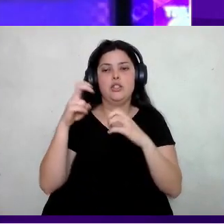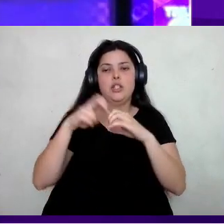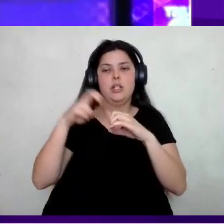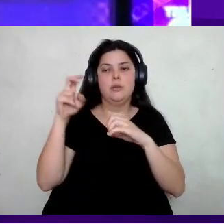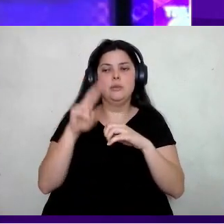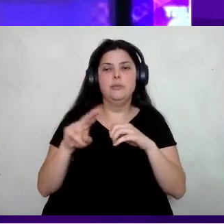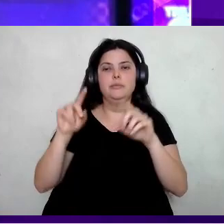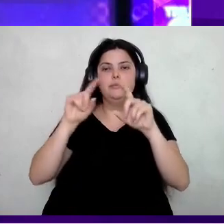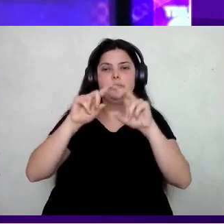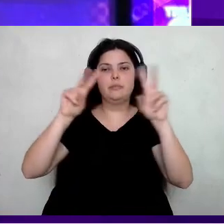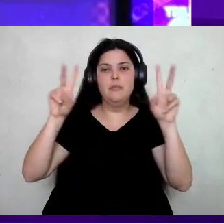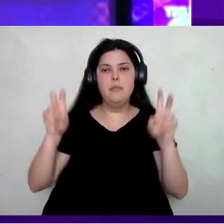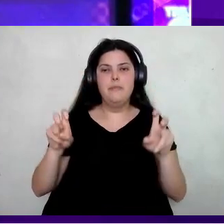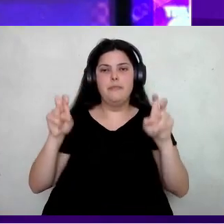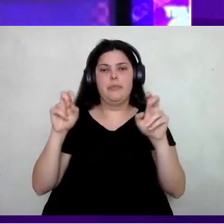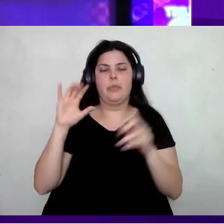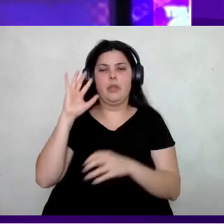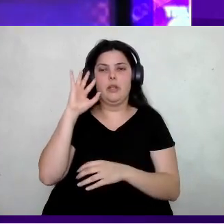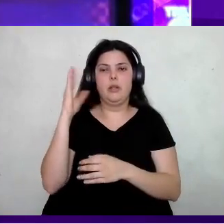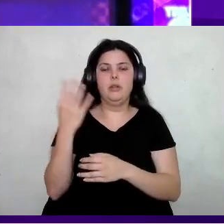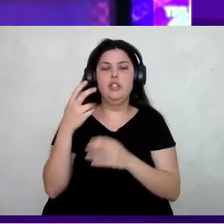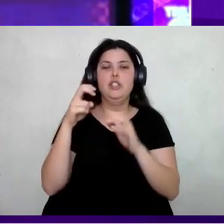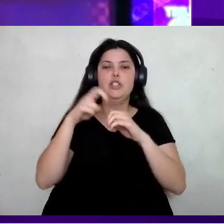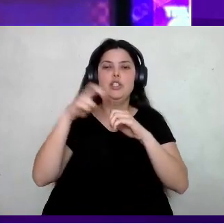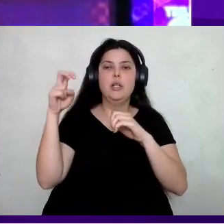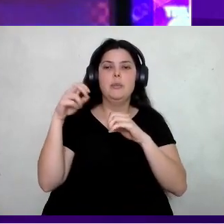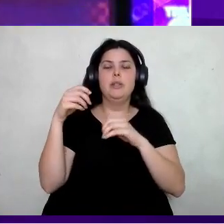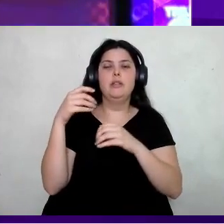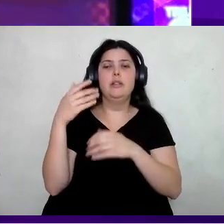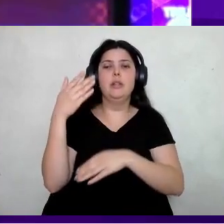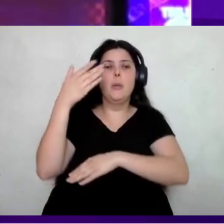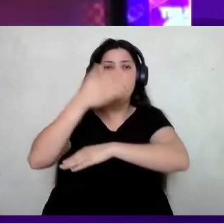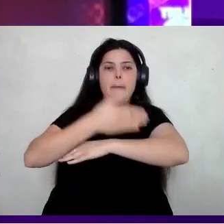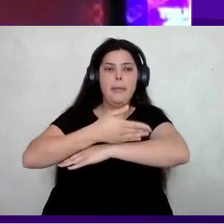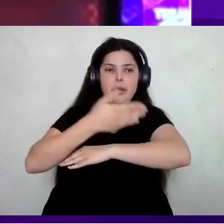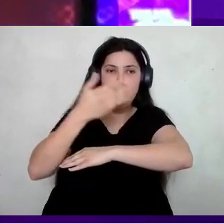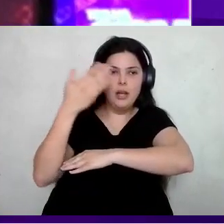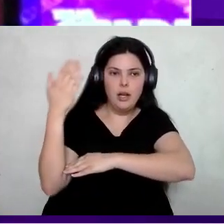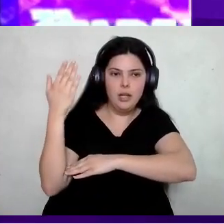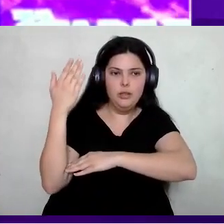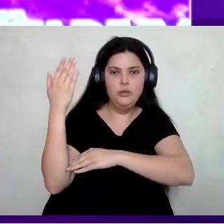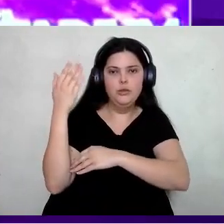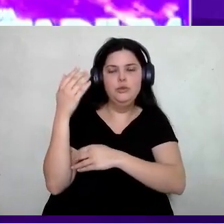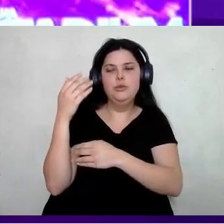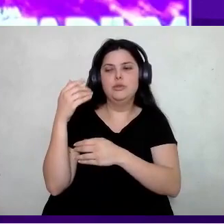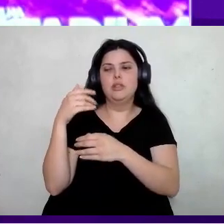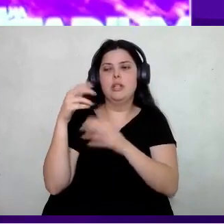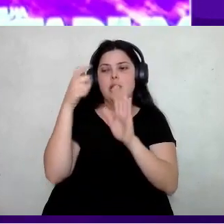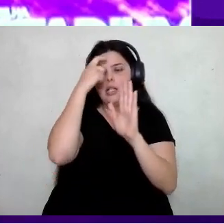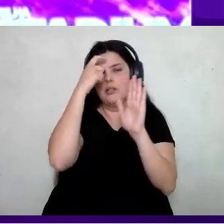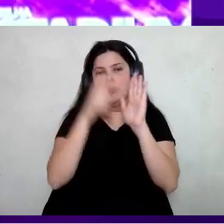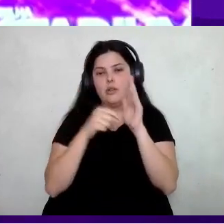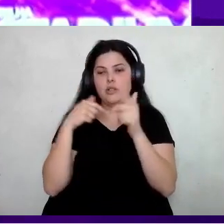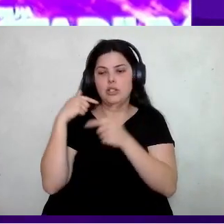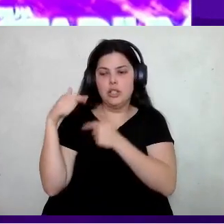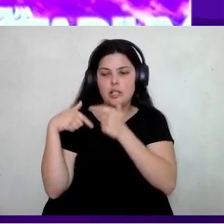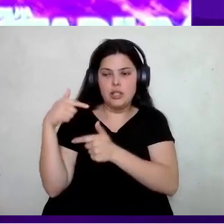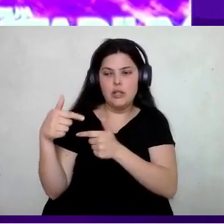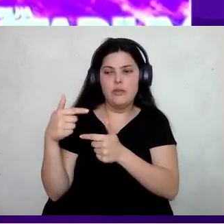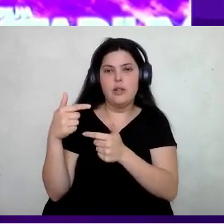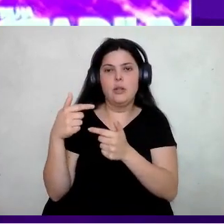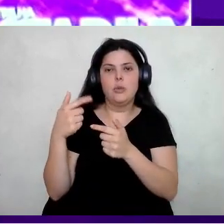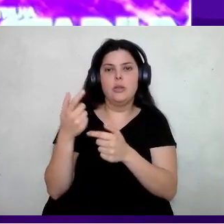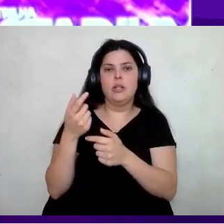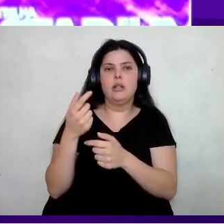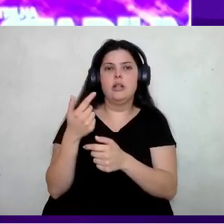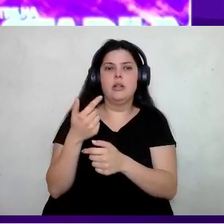do nosso case é ChatGPT no pedágio, jornada de inteligência artificial generativa no Sem Parar.